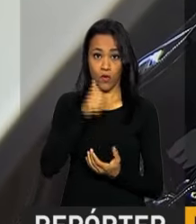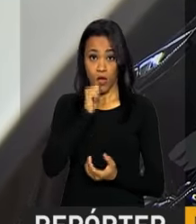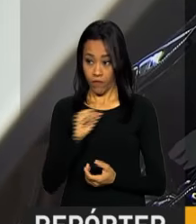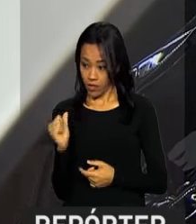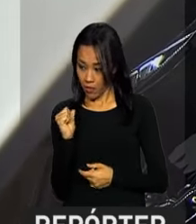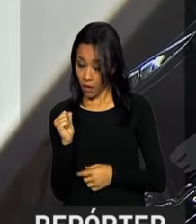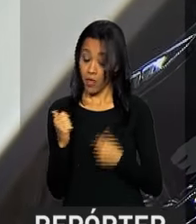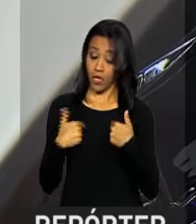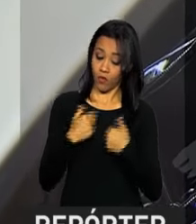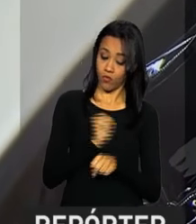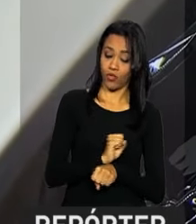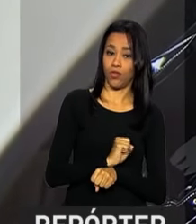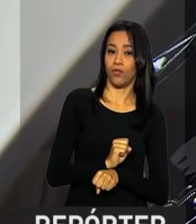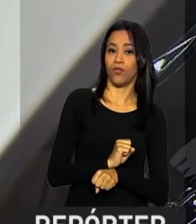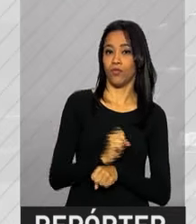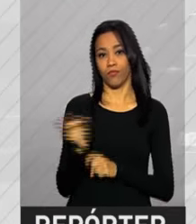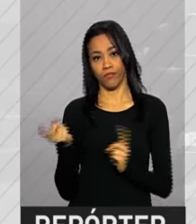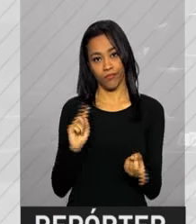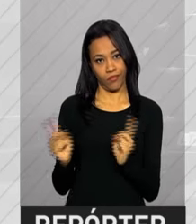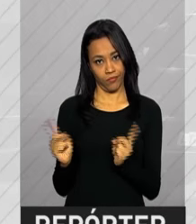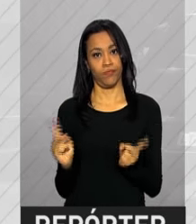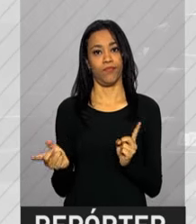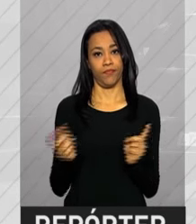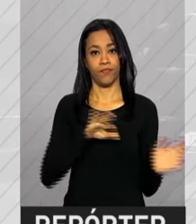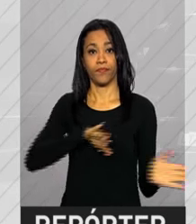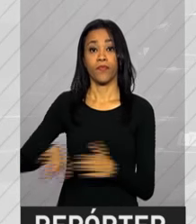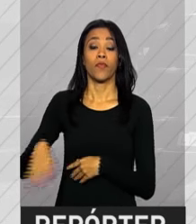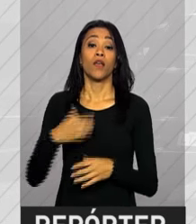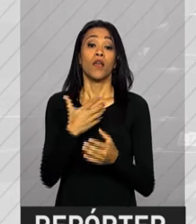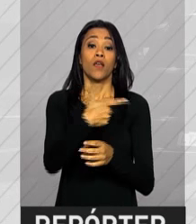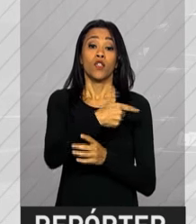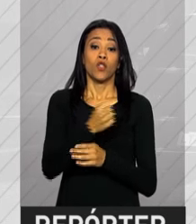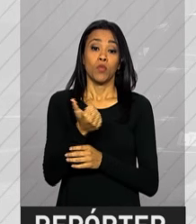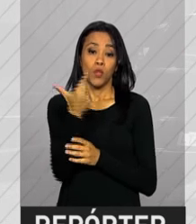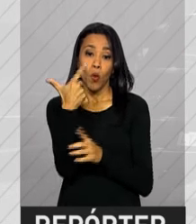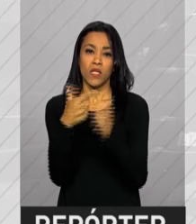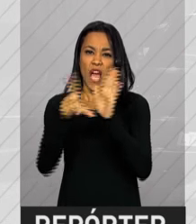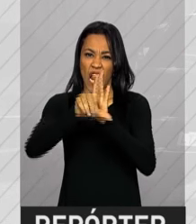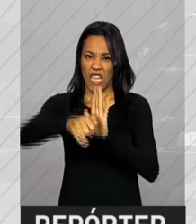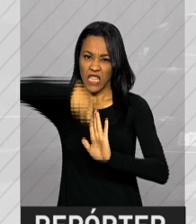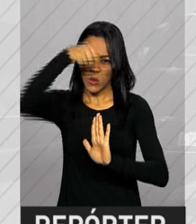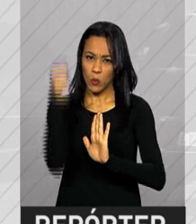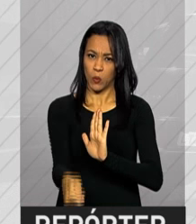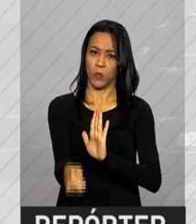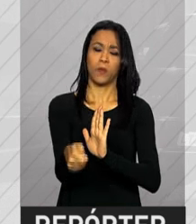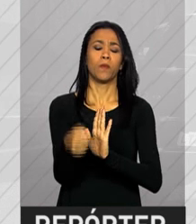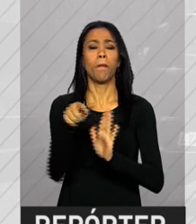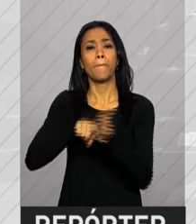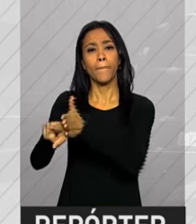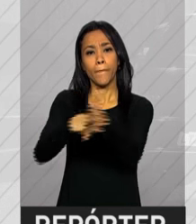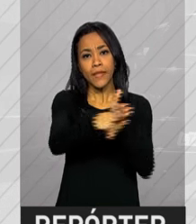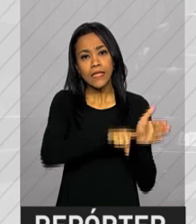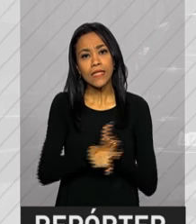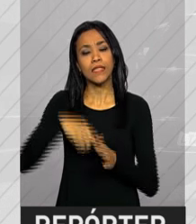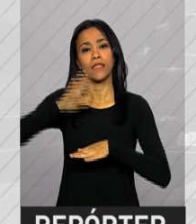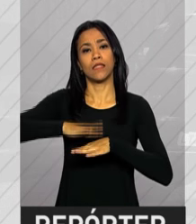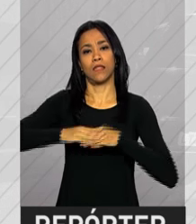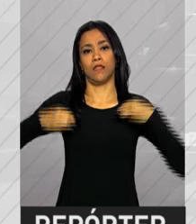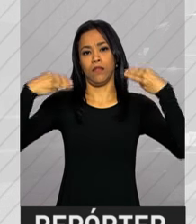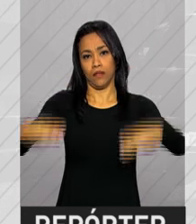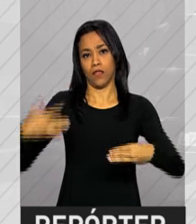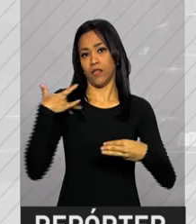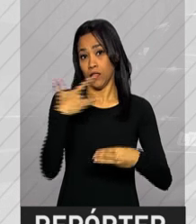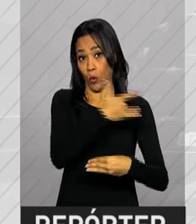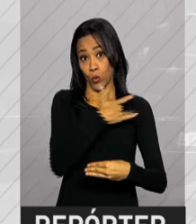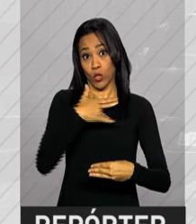outro dirige. Nunca os dois. Desde 2012, a lei está mais severa. E segundo pesquisa do Ministério da Saúde, as